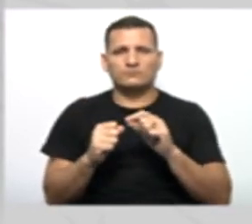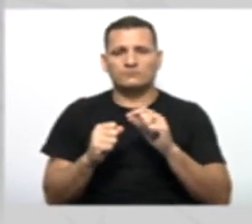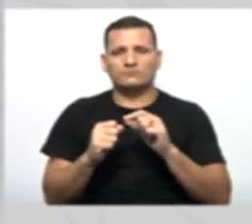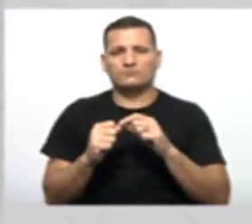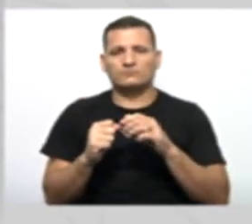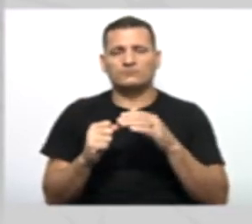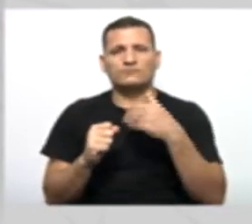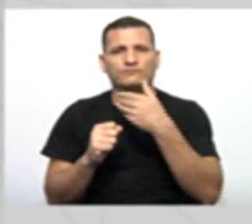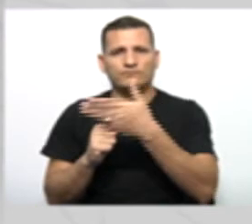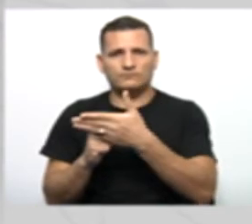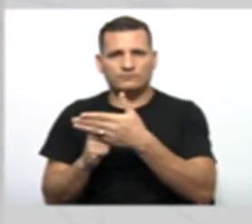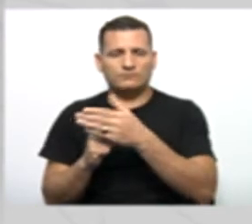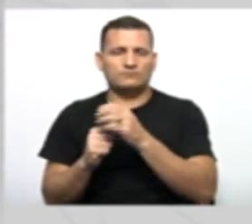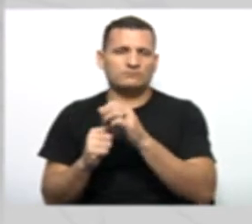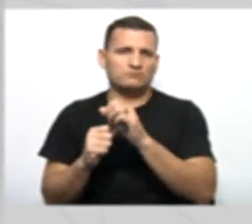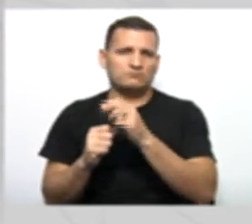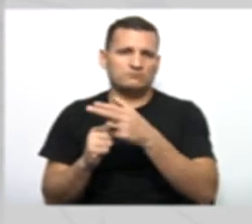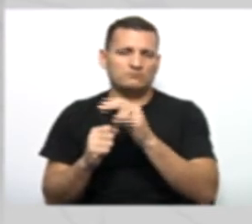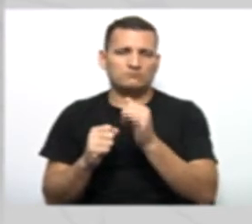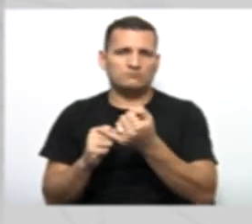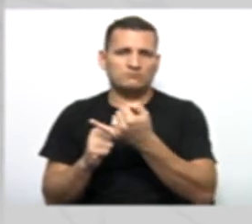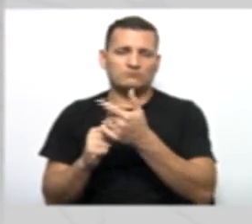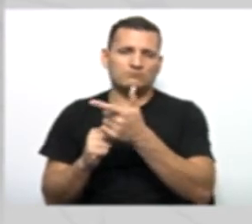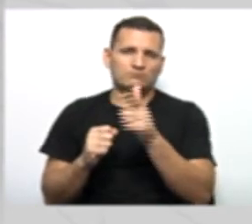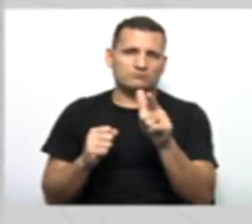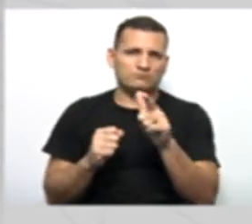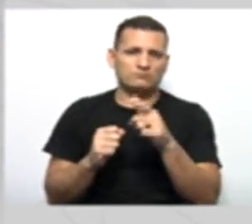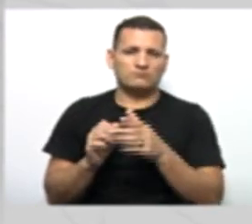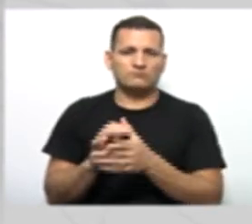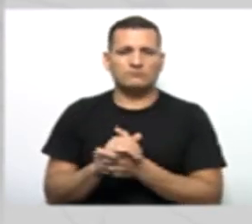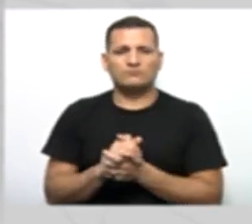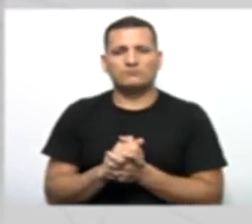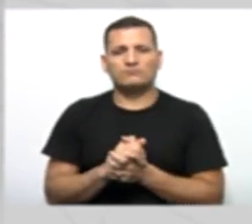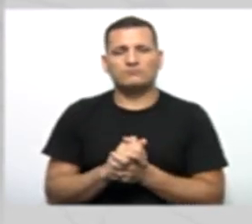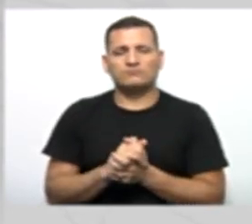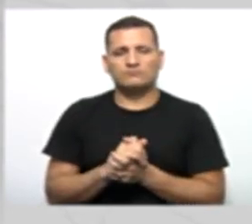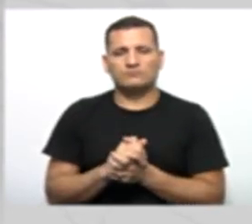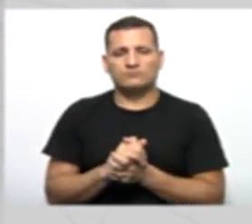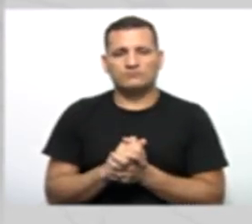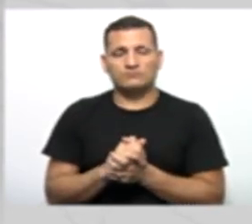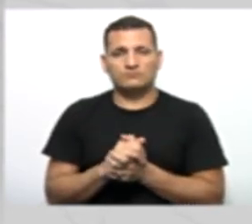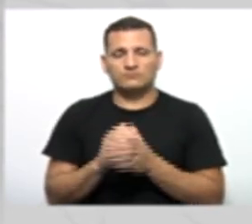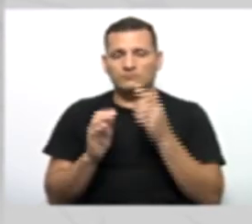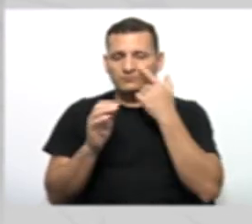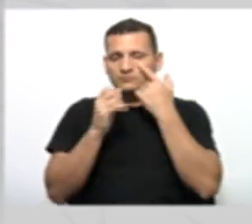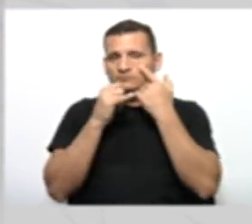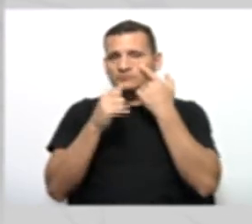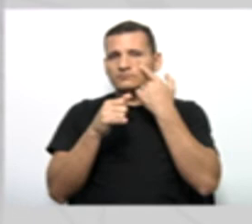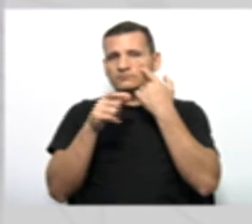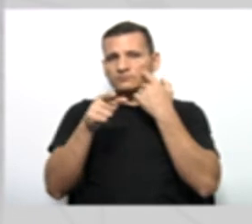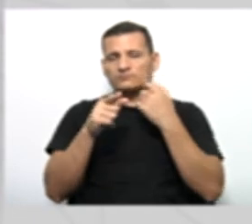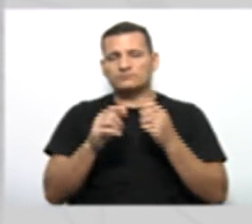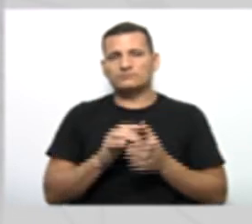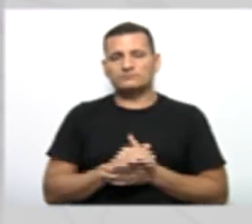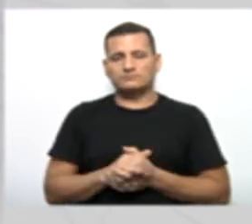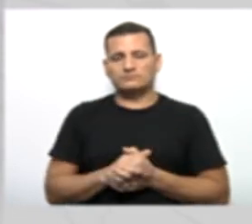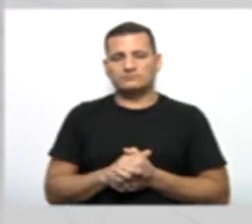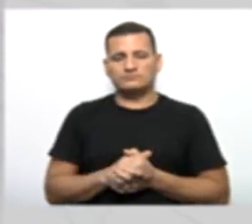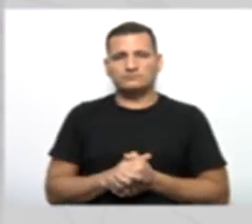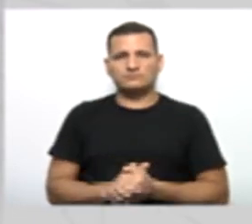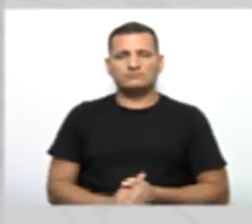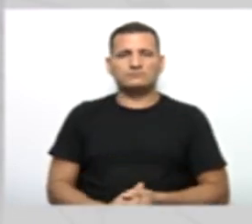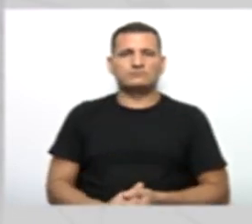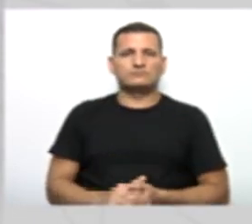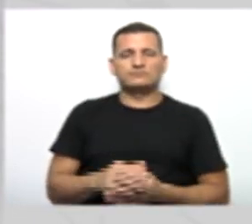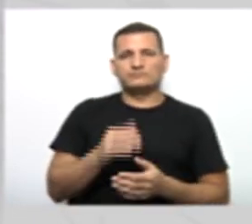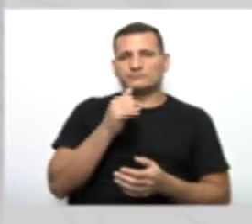e aproveitados por terceiros. O que são as externalidades, então? Se você está do lado de uma pessoa e aquela pessoa está